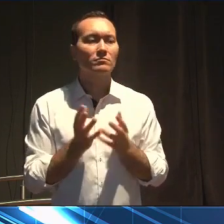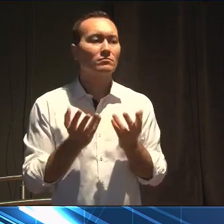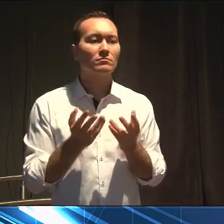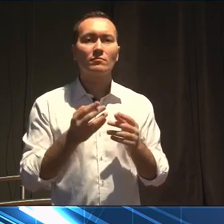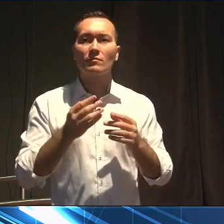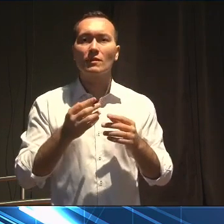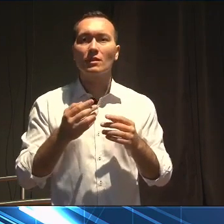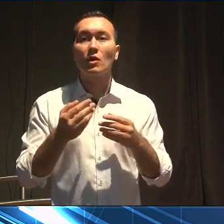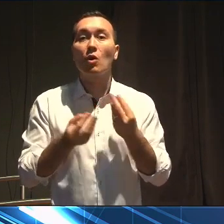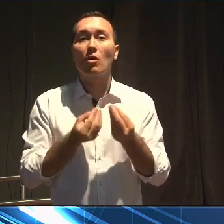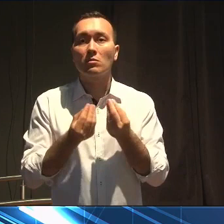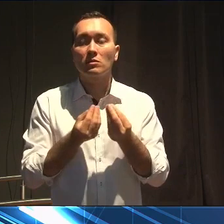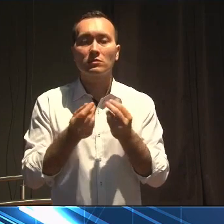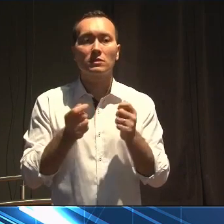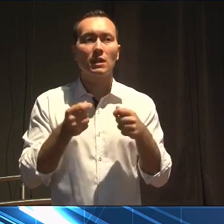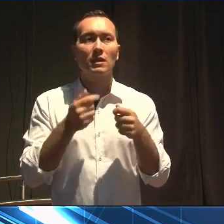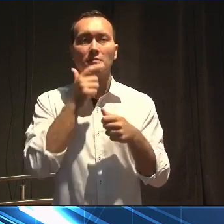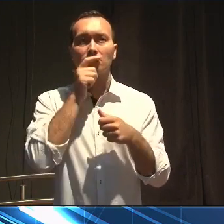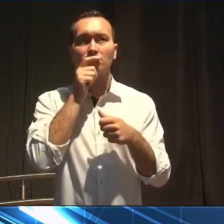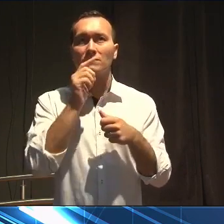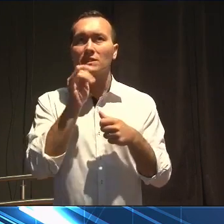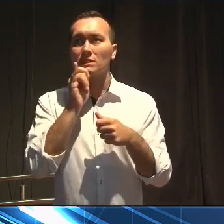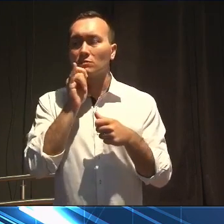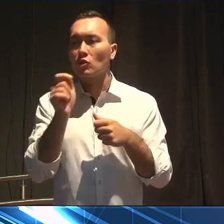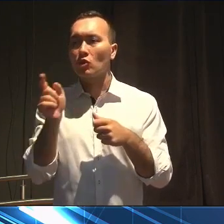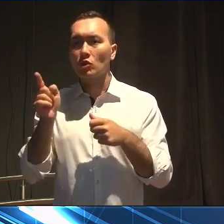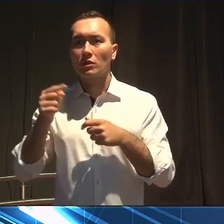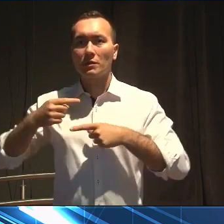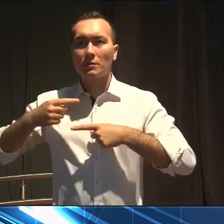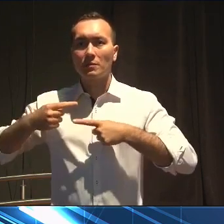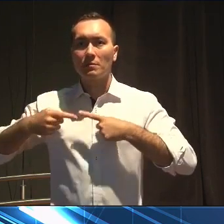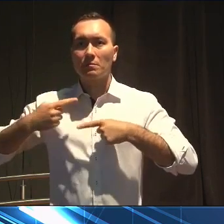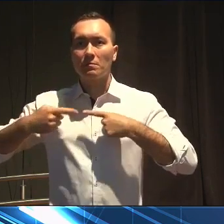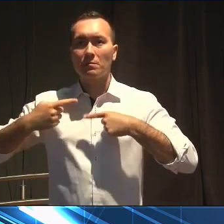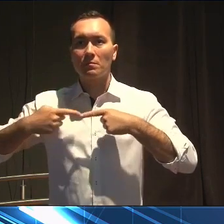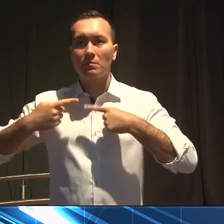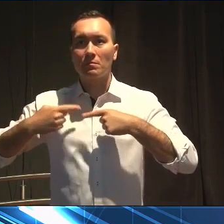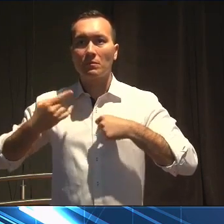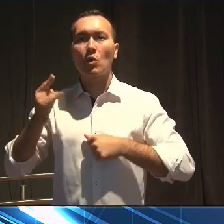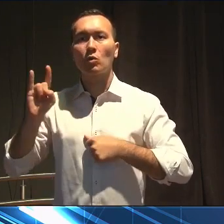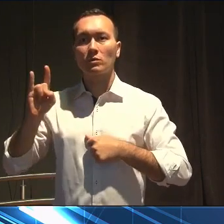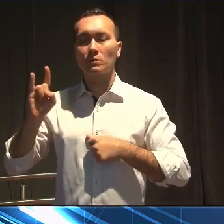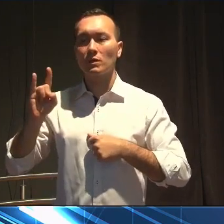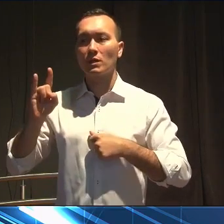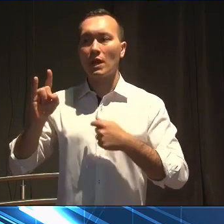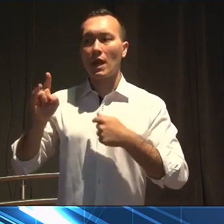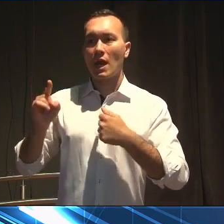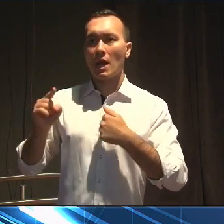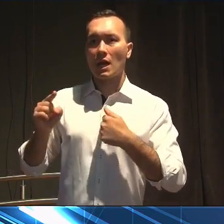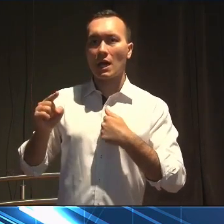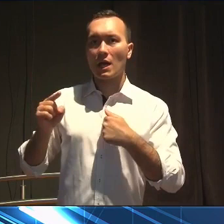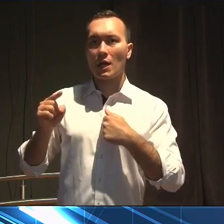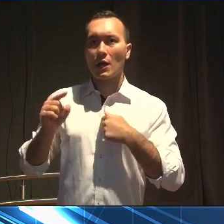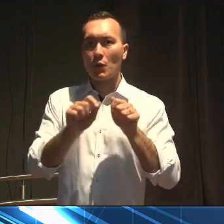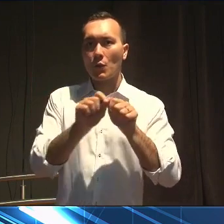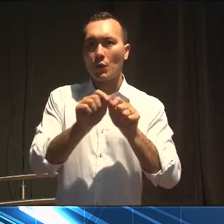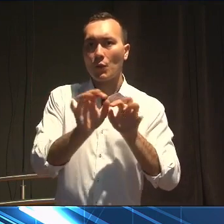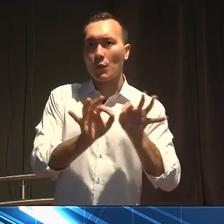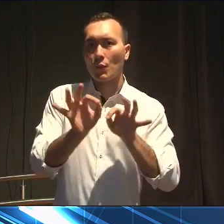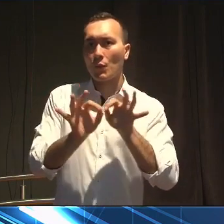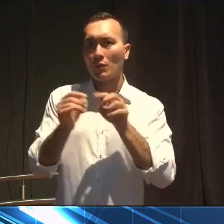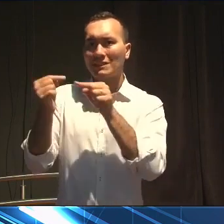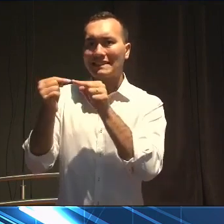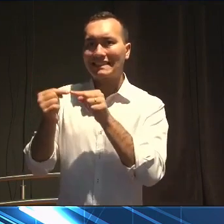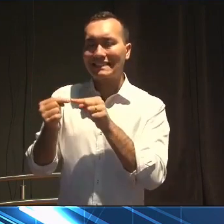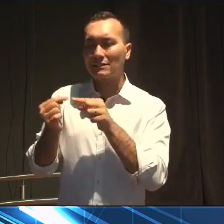versão que ele terminou para que eu possa começar o meu trabalho? Então, a confusão fica cada vez maior. E cada vez mais as